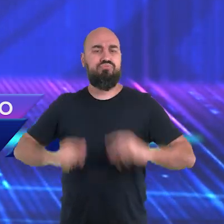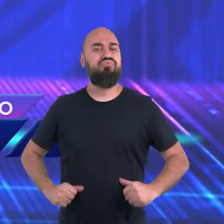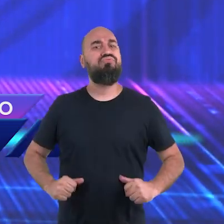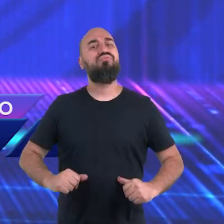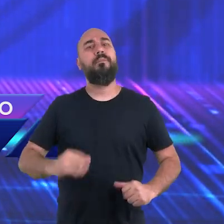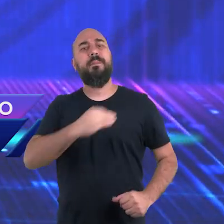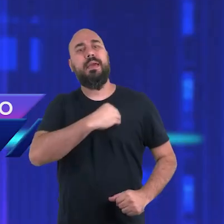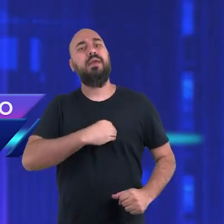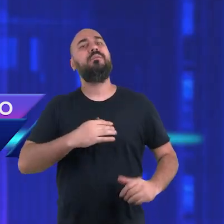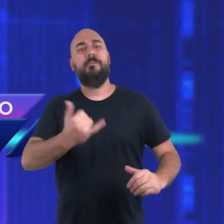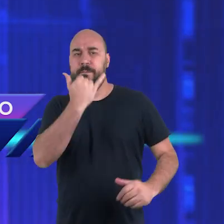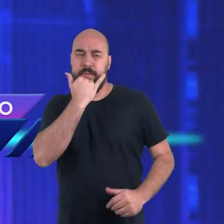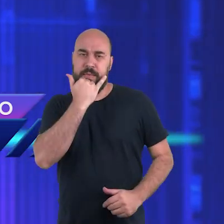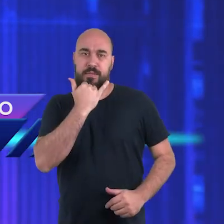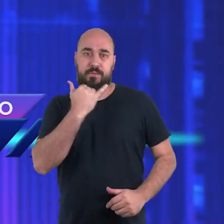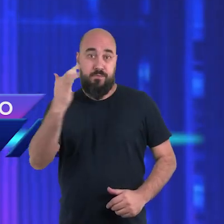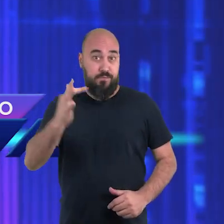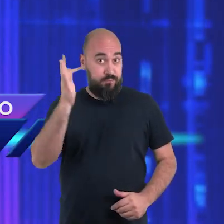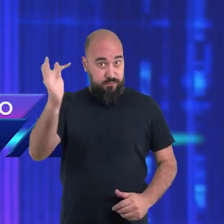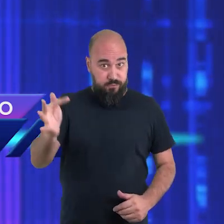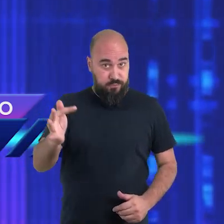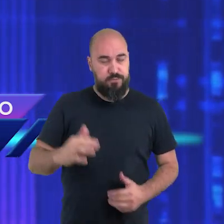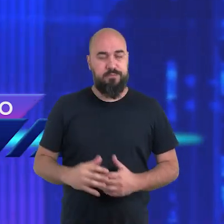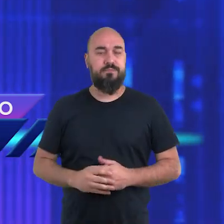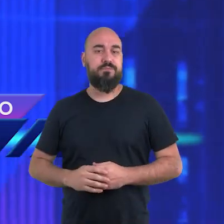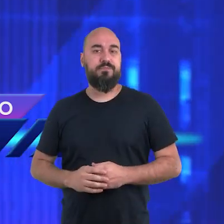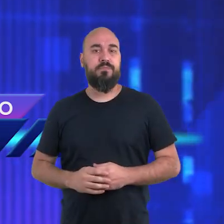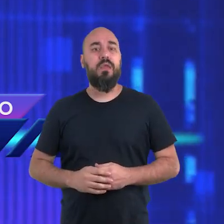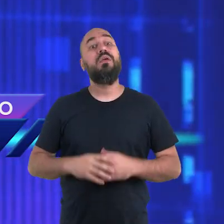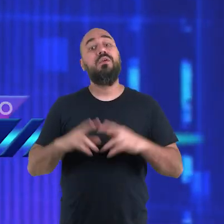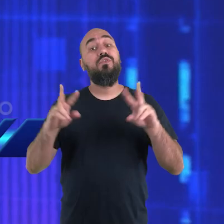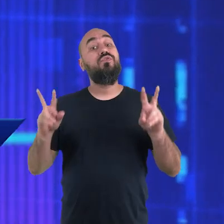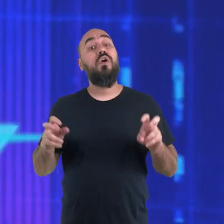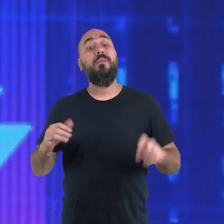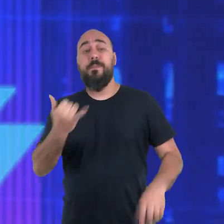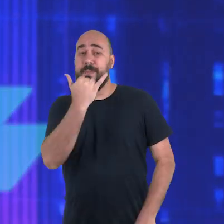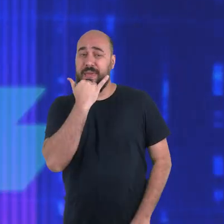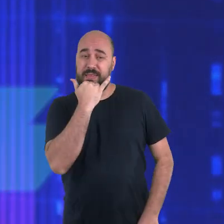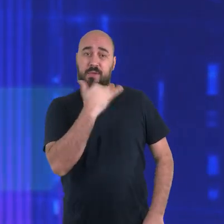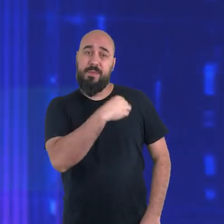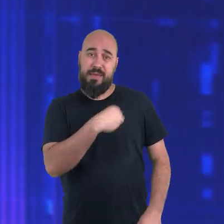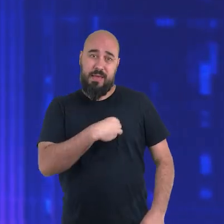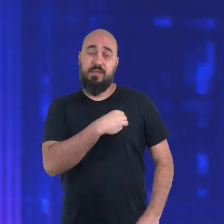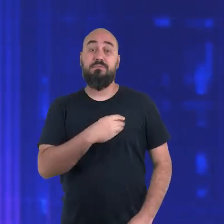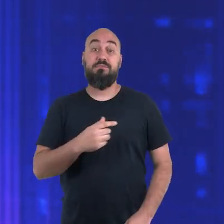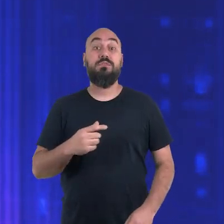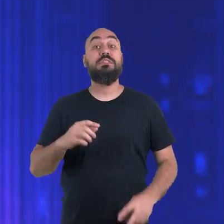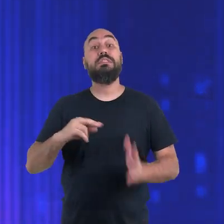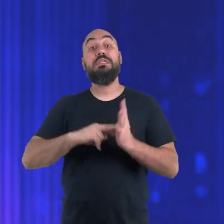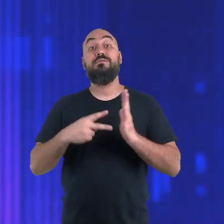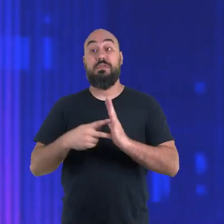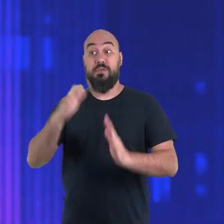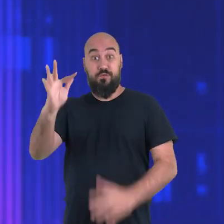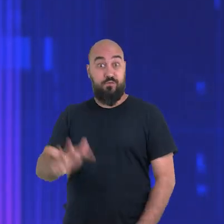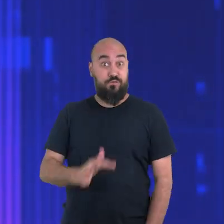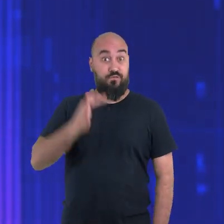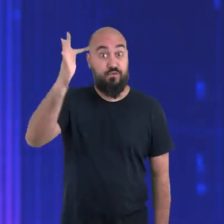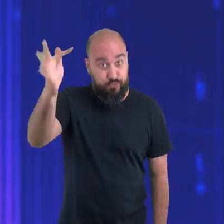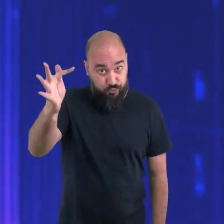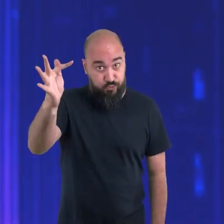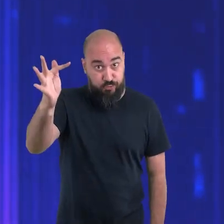perdoados. Esta profecia com relação ao perdão dos nossos pecados tem a ver com o futuro. Se você